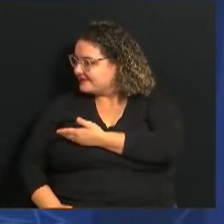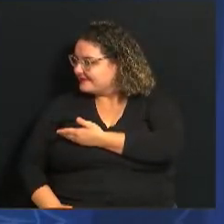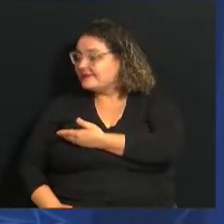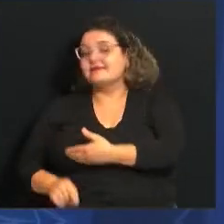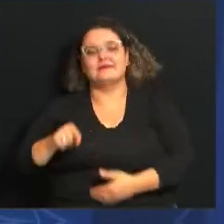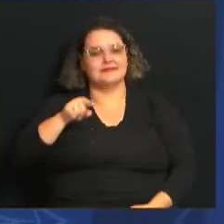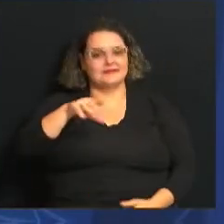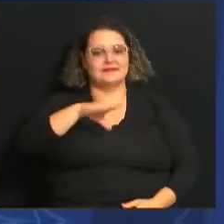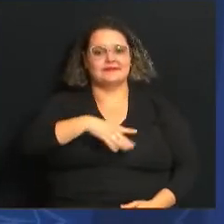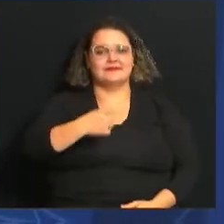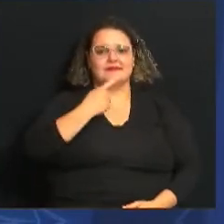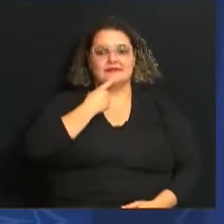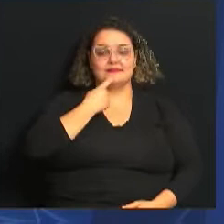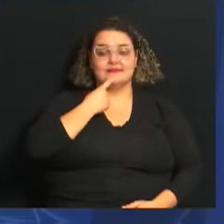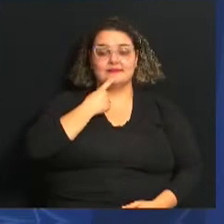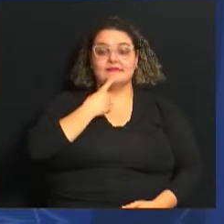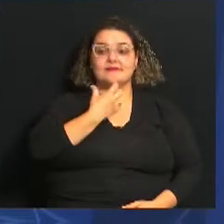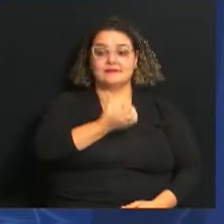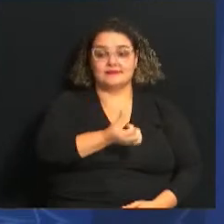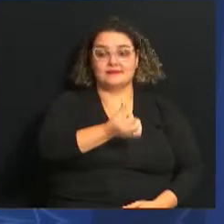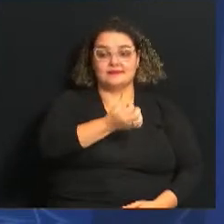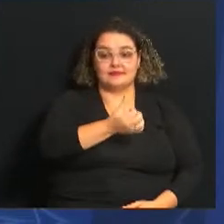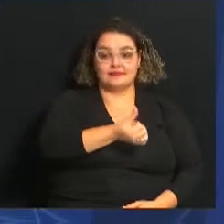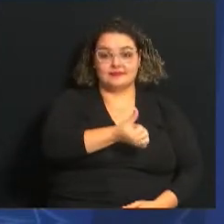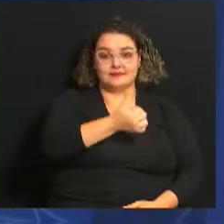de Campinas,